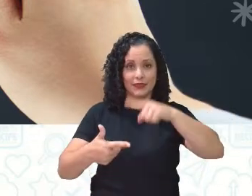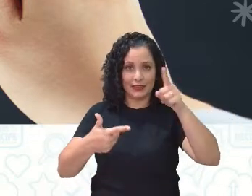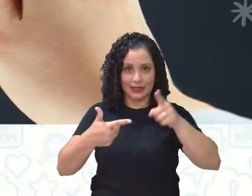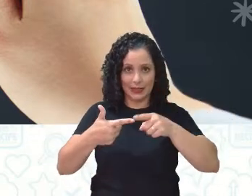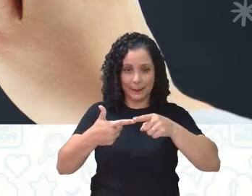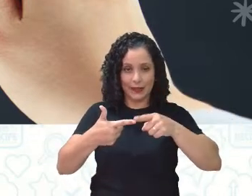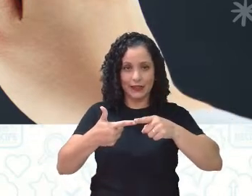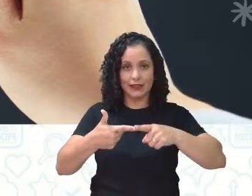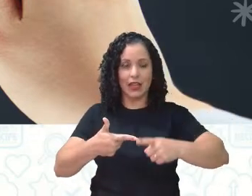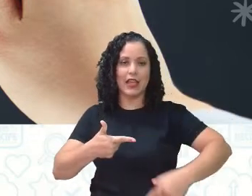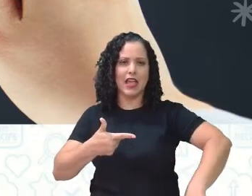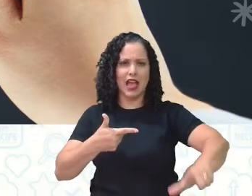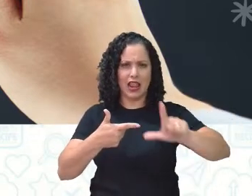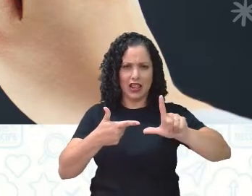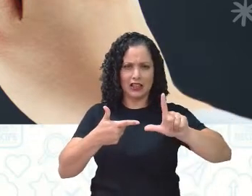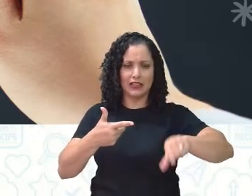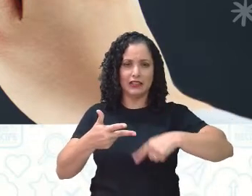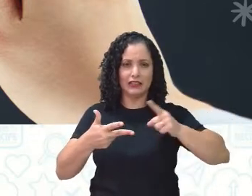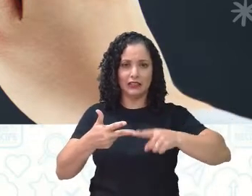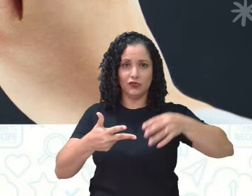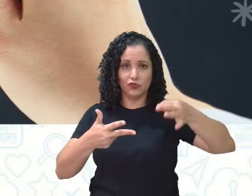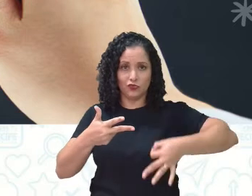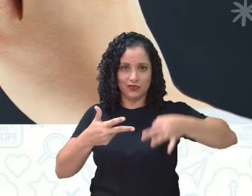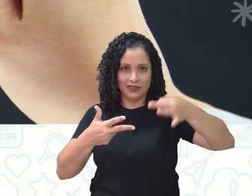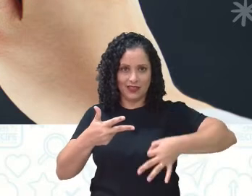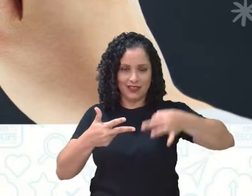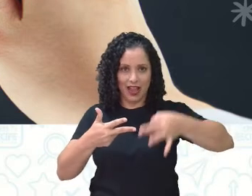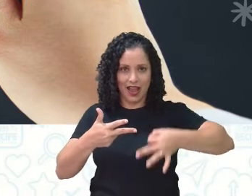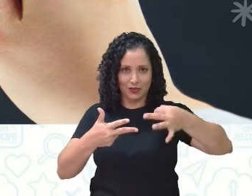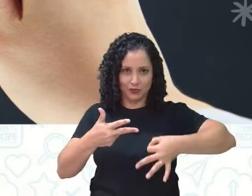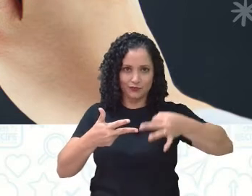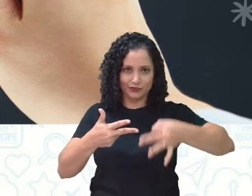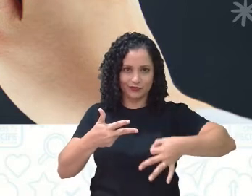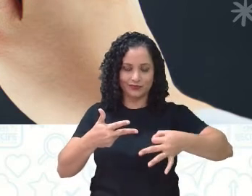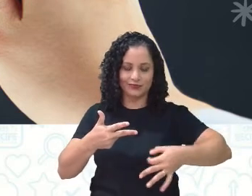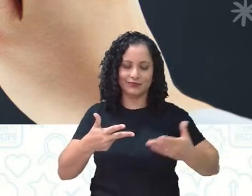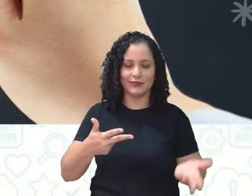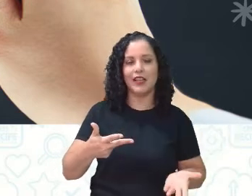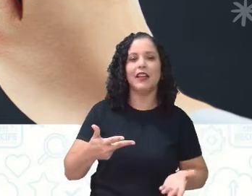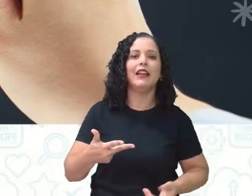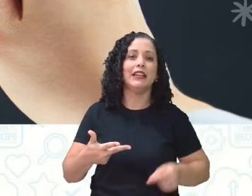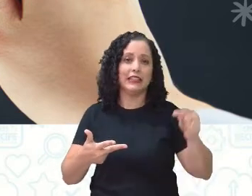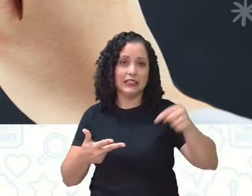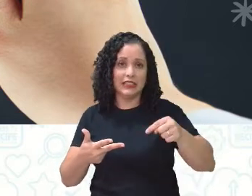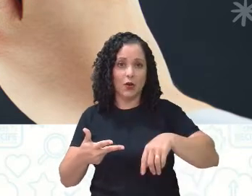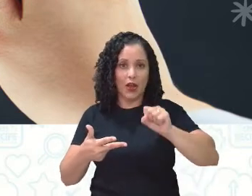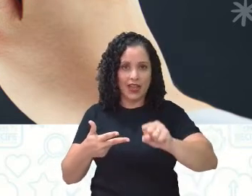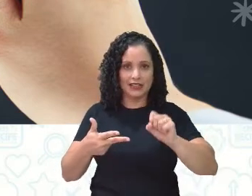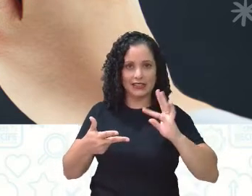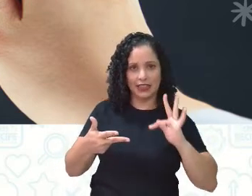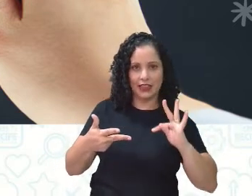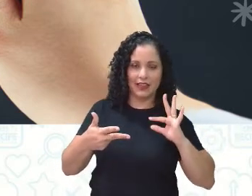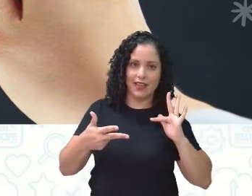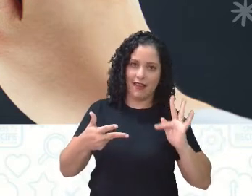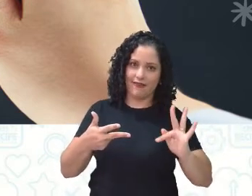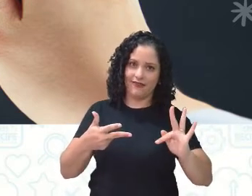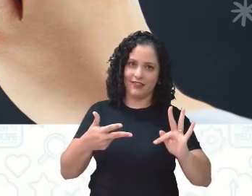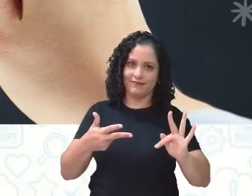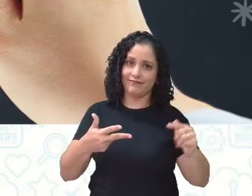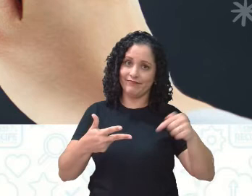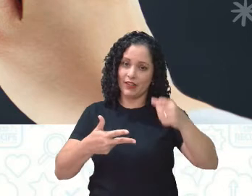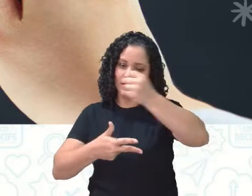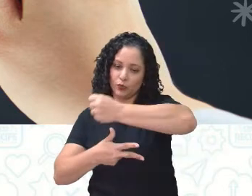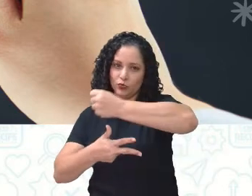Congresso Nacional e Judiciário, que é o Supremo Tribunal Federal, o nosso famoso STF, né?